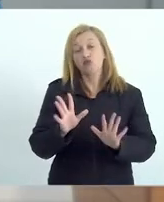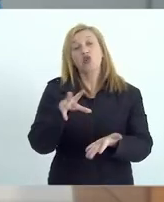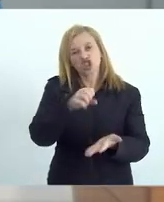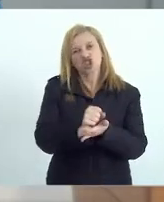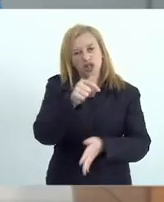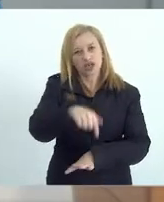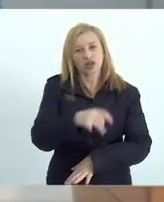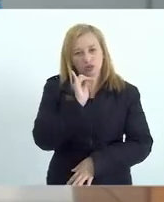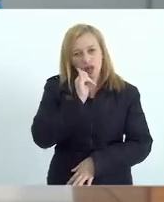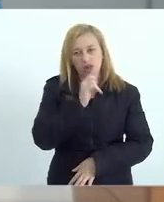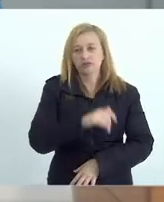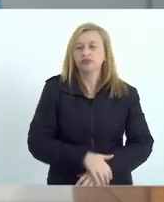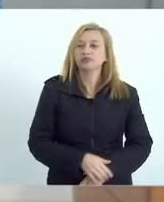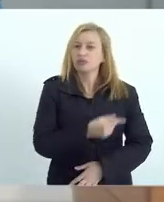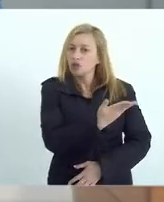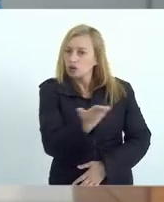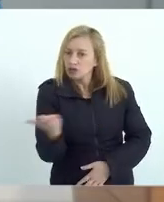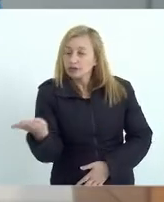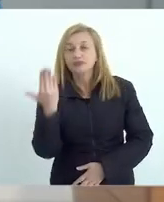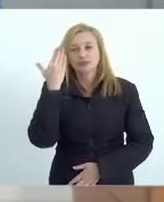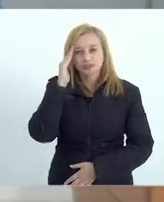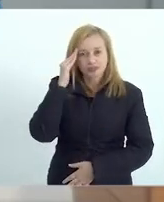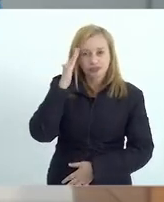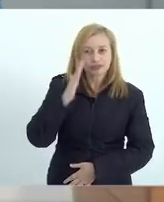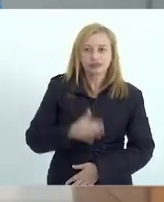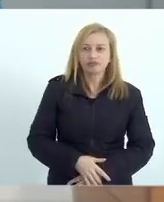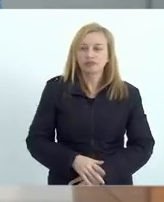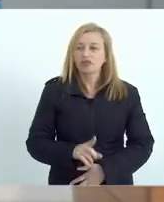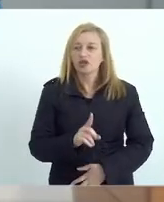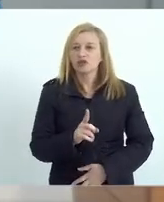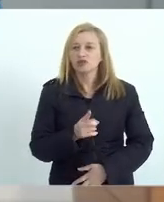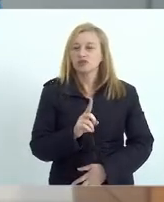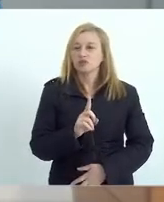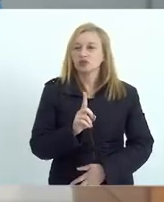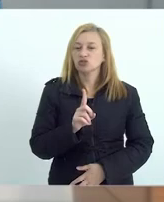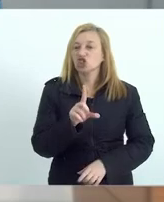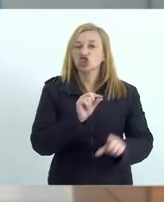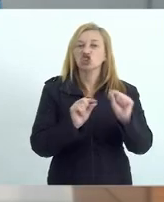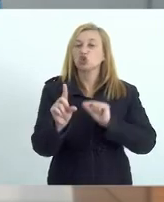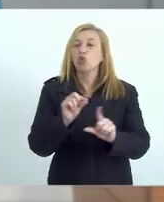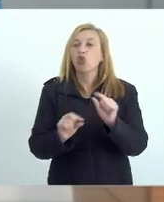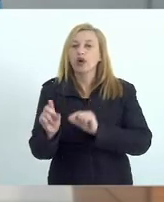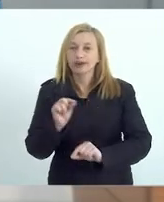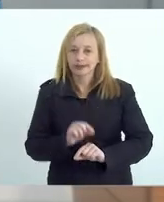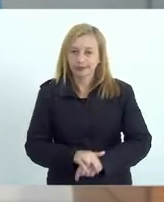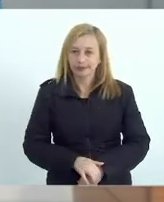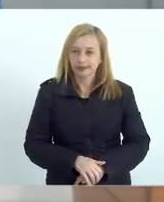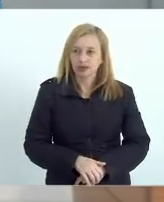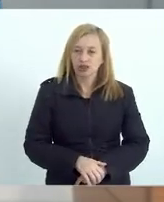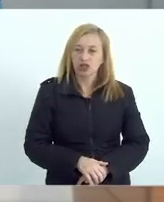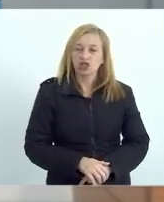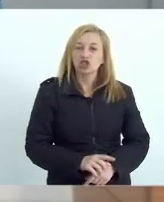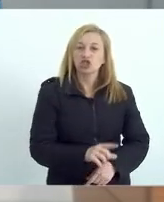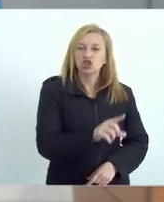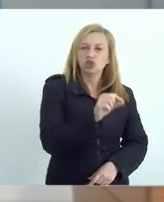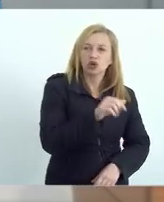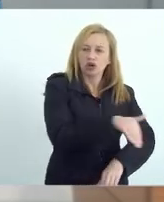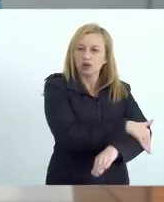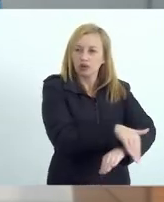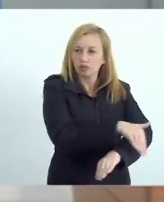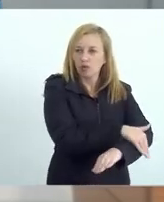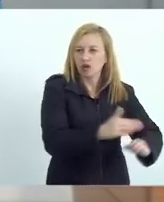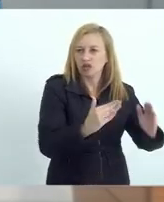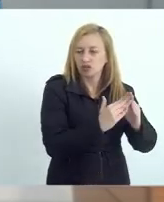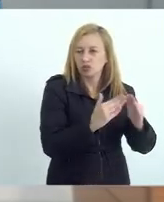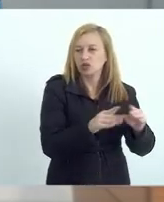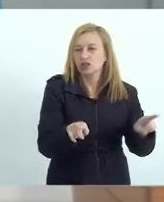eu vou registrar porém senhores entenderem que não há distinção há entre um morador de rua e